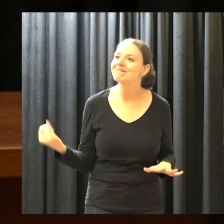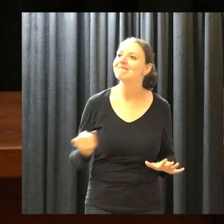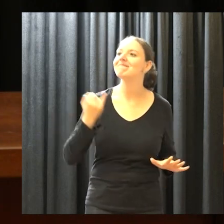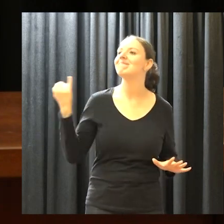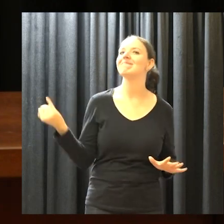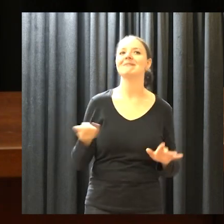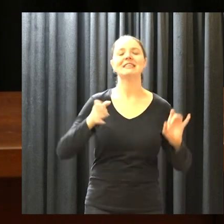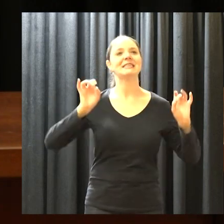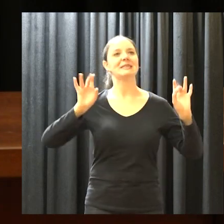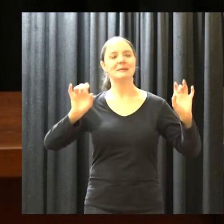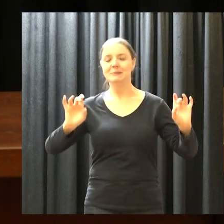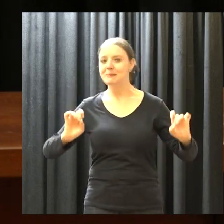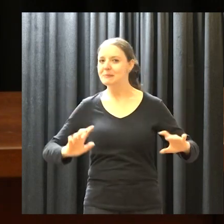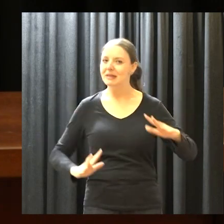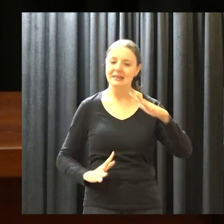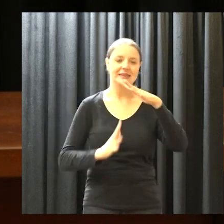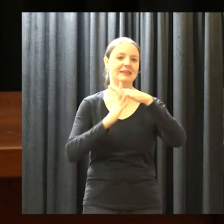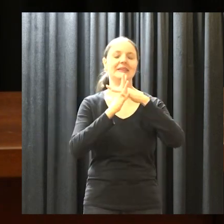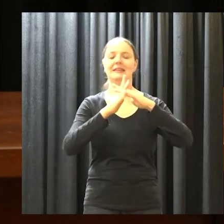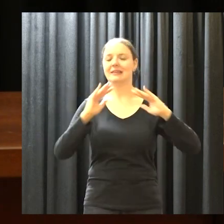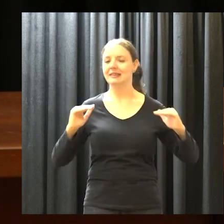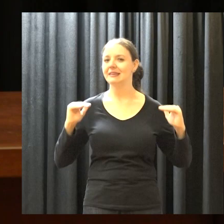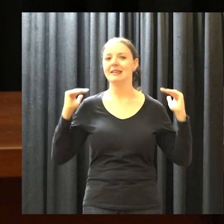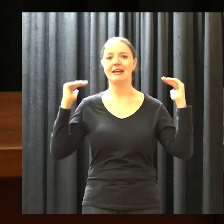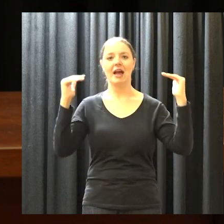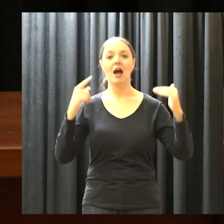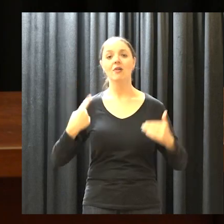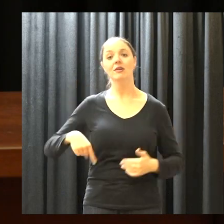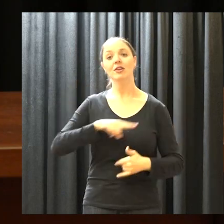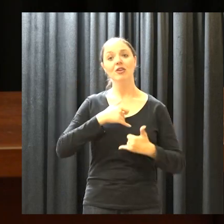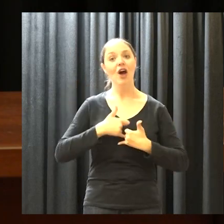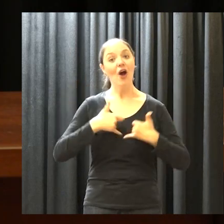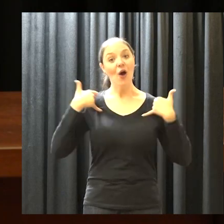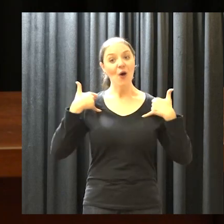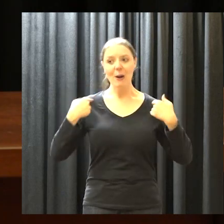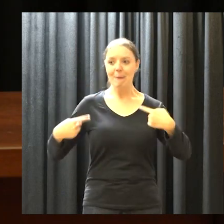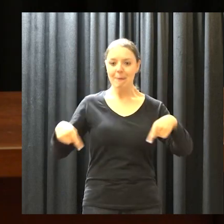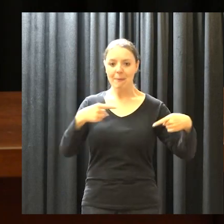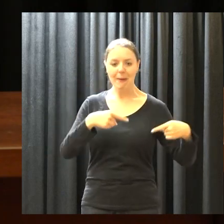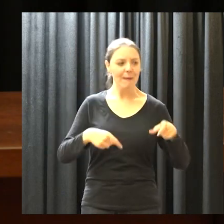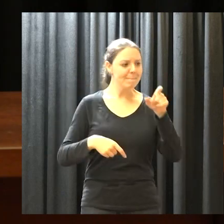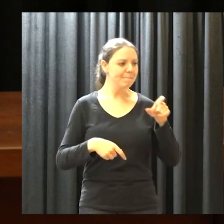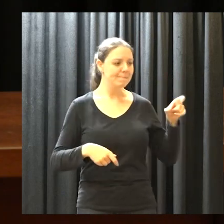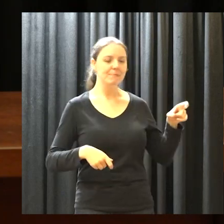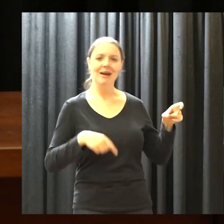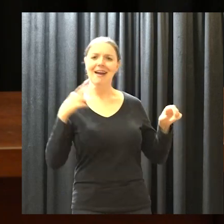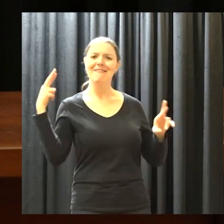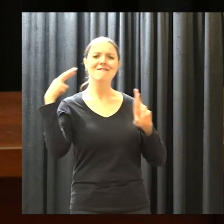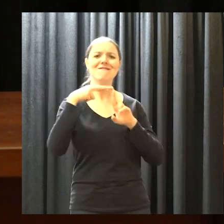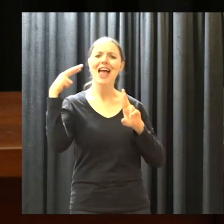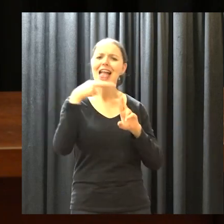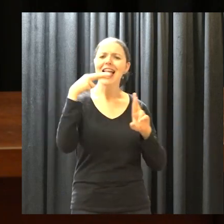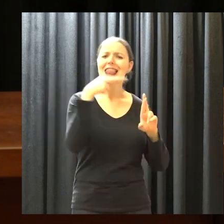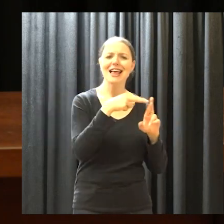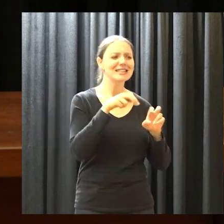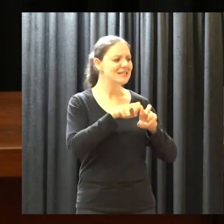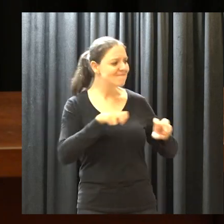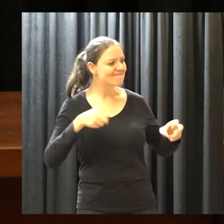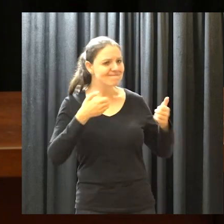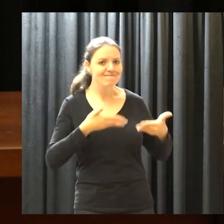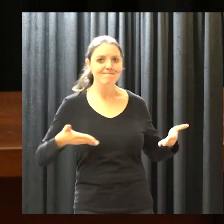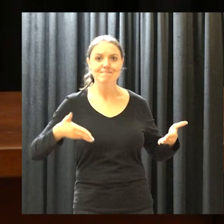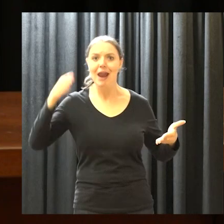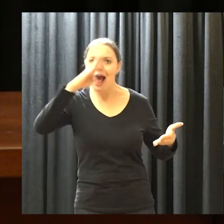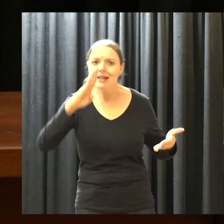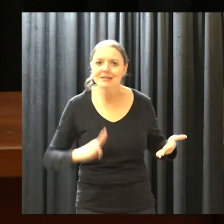E a gente está tendo a honra de debater essa temática com talvez as maiores referências que a gente tem no